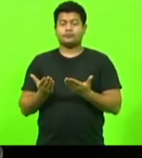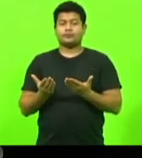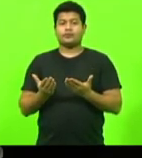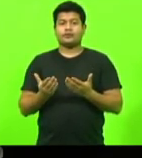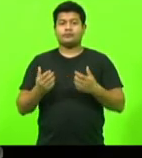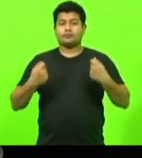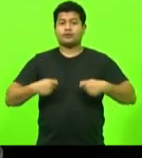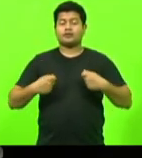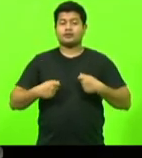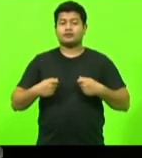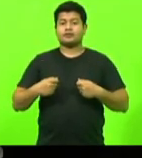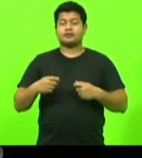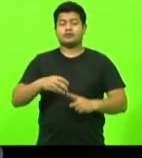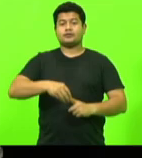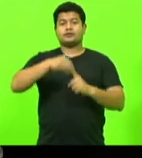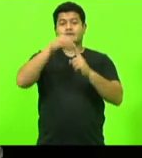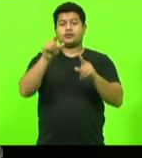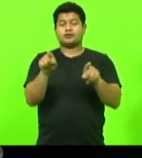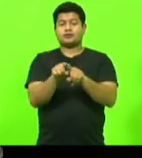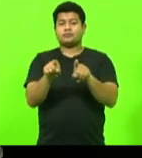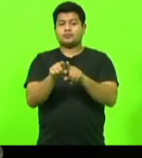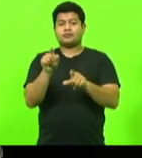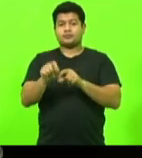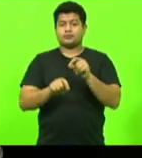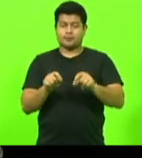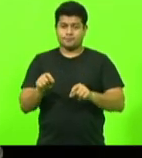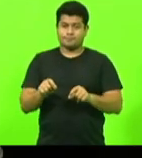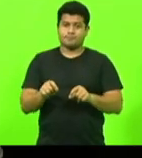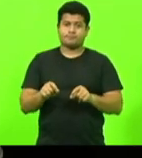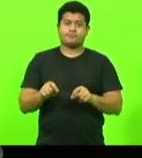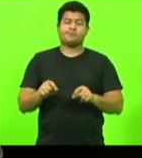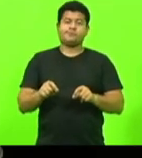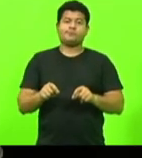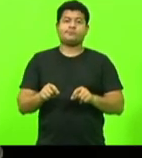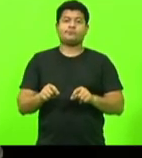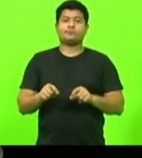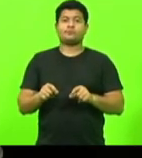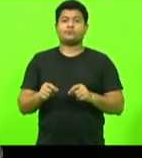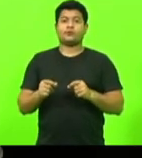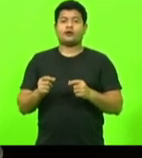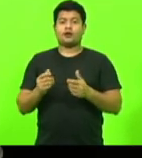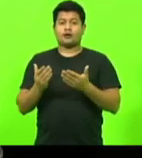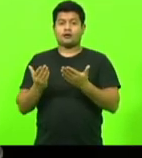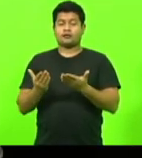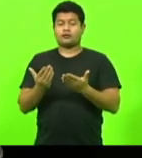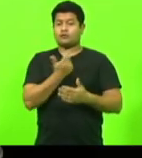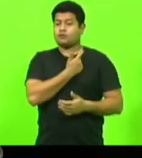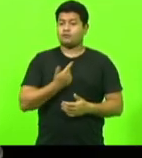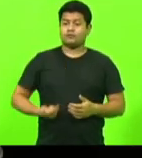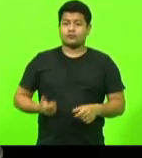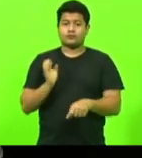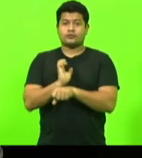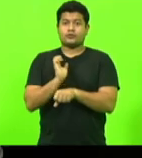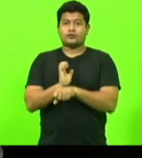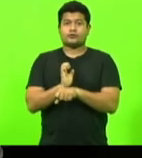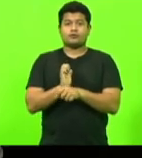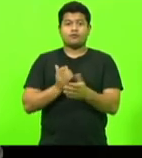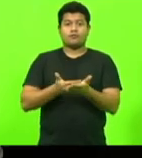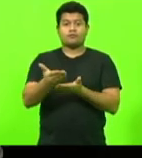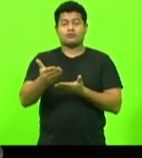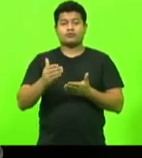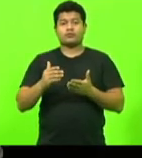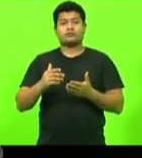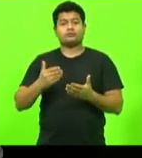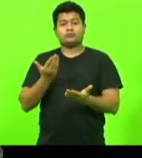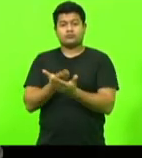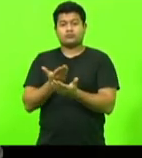considerar como de importância relevante, após a criação desta comissão, o fato de o Governo do Estado ter iniciado os estudos